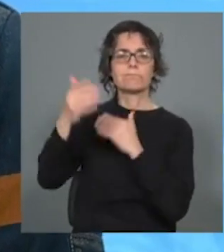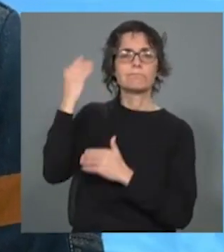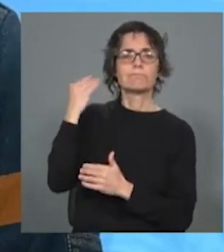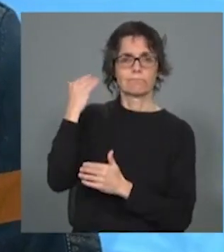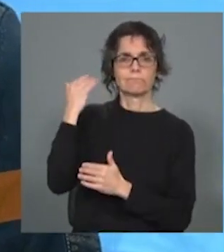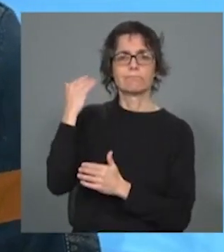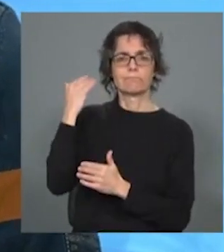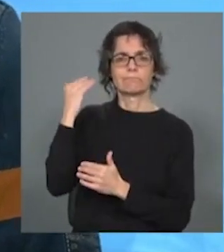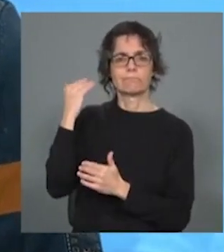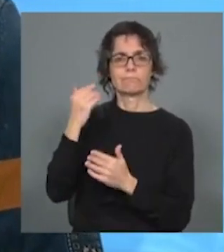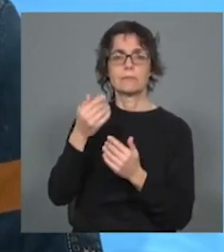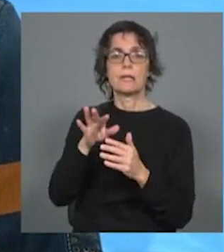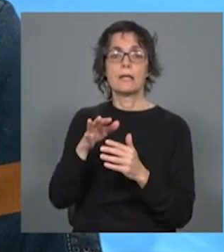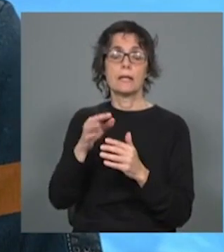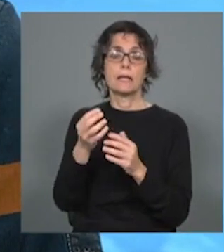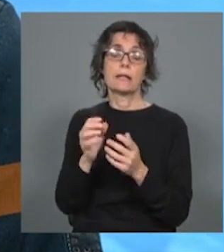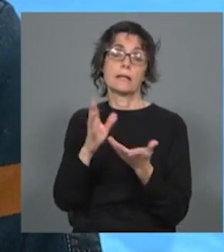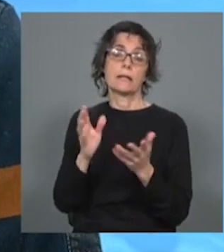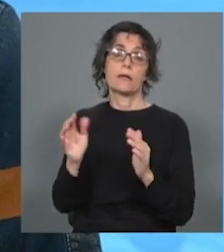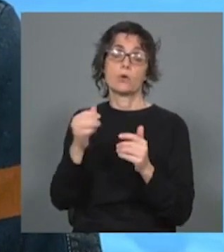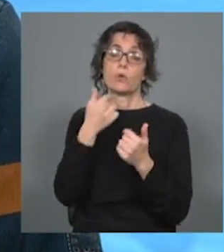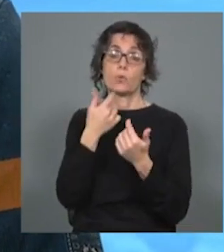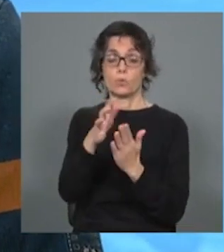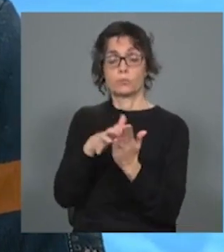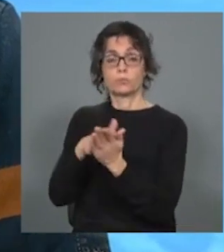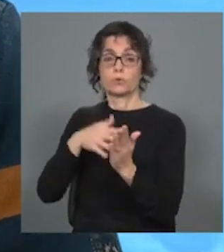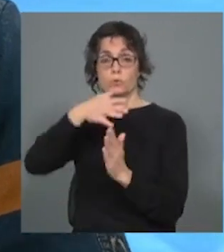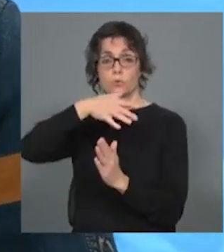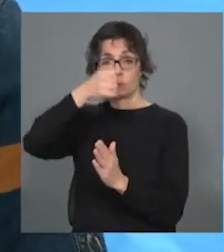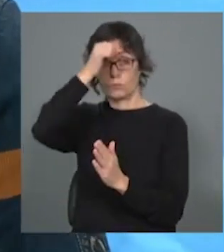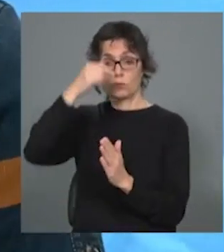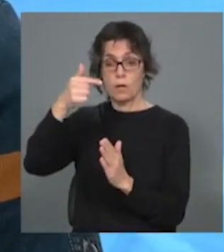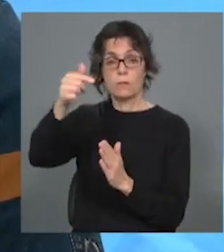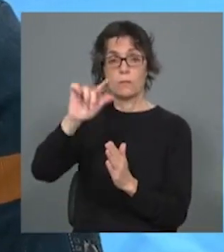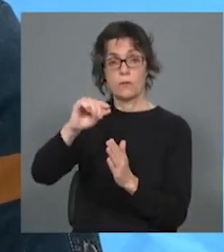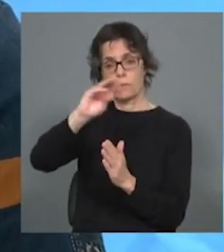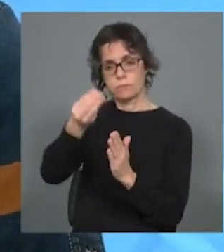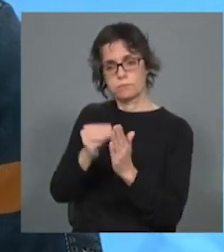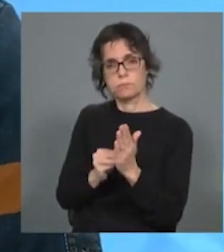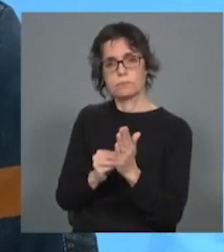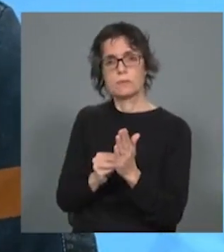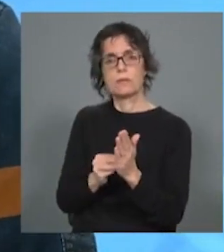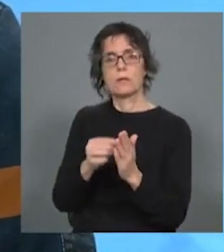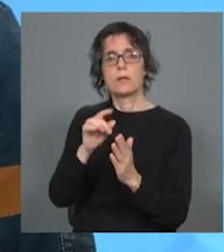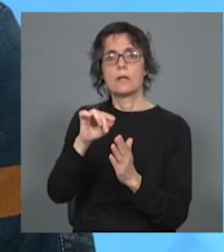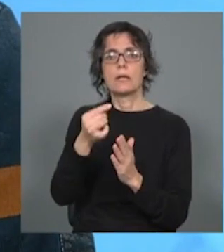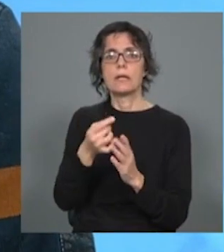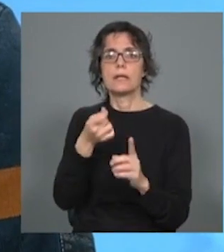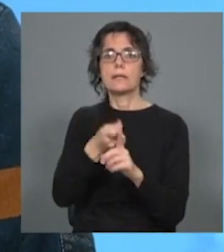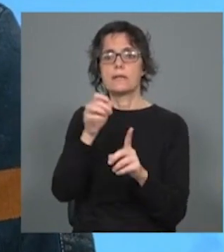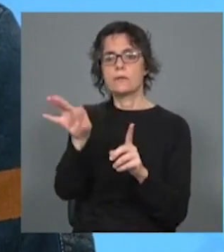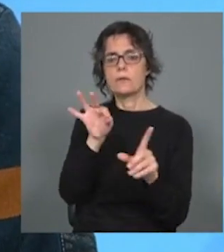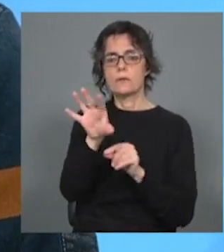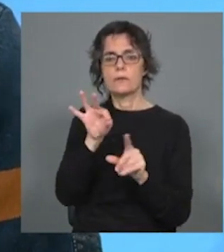domingo ou dessa solenidade e depois tentar extrair alguns desafios que decorrem dessa palavra para